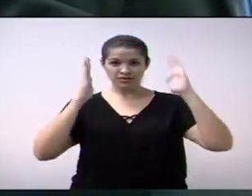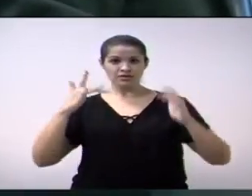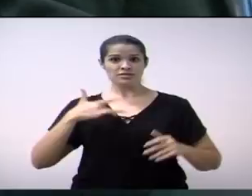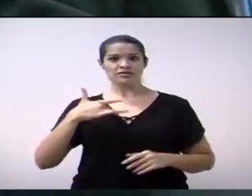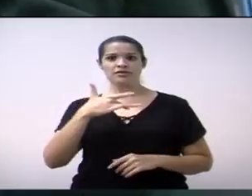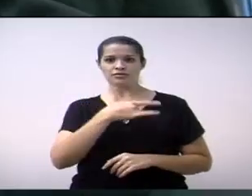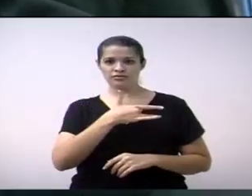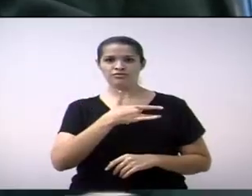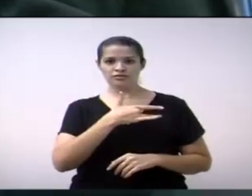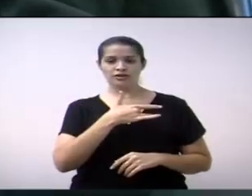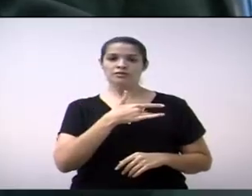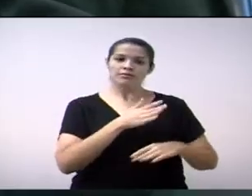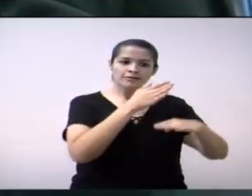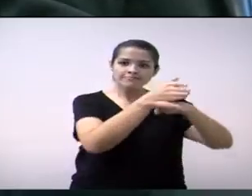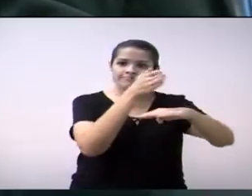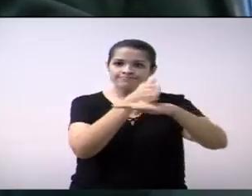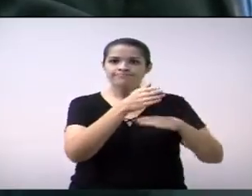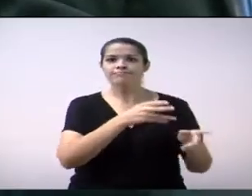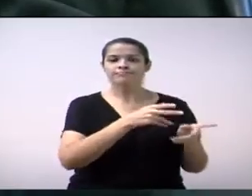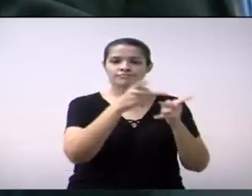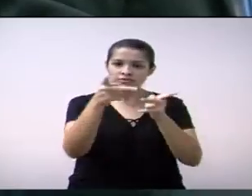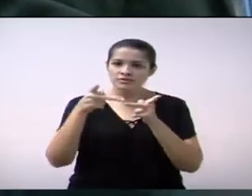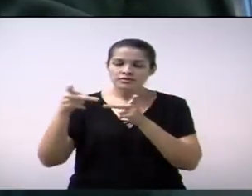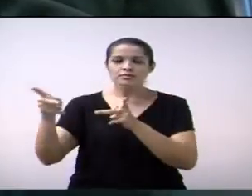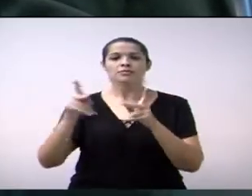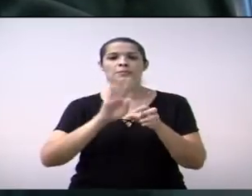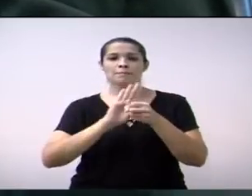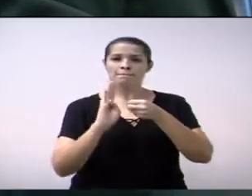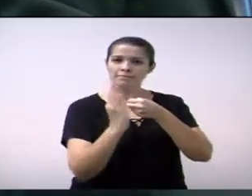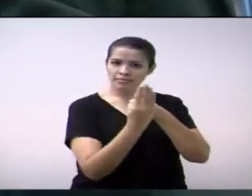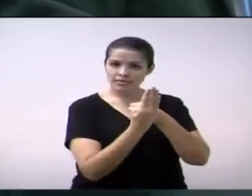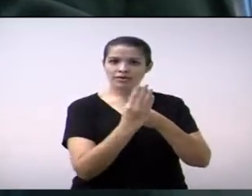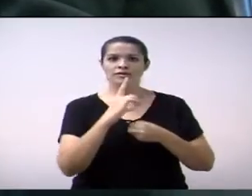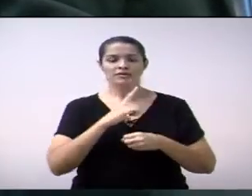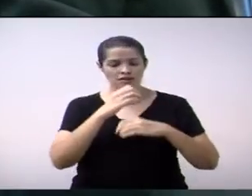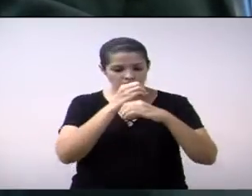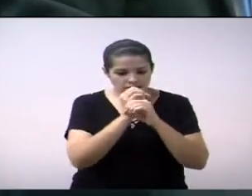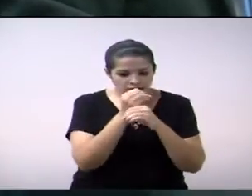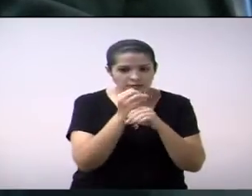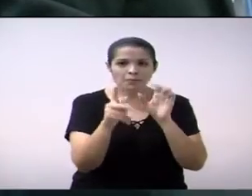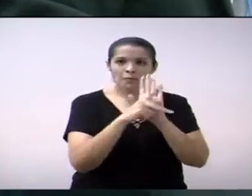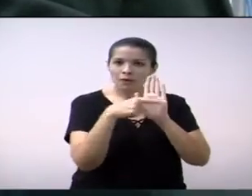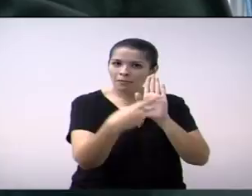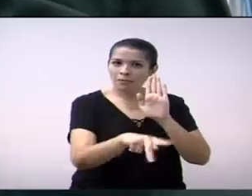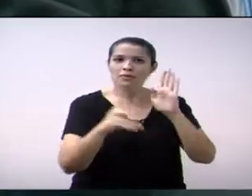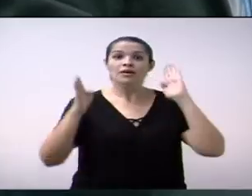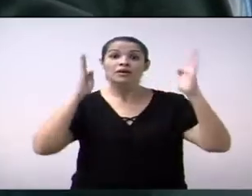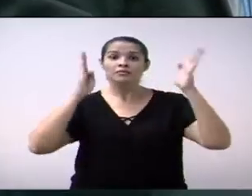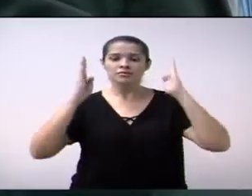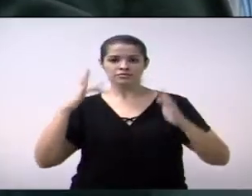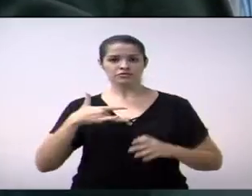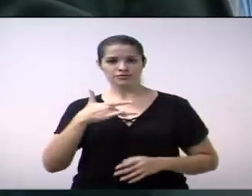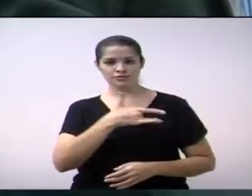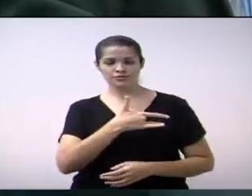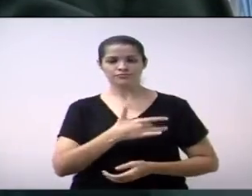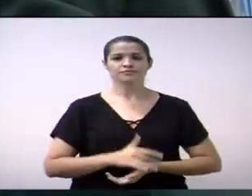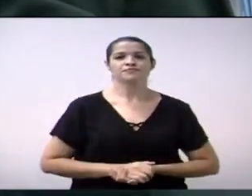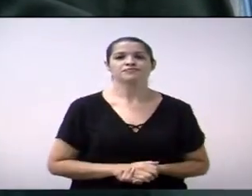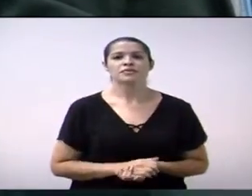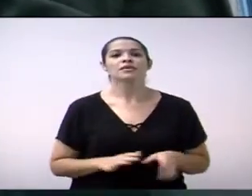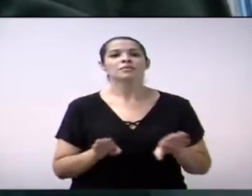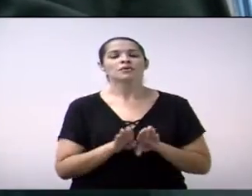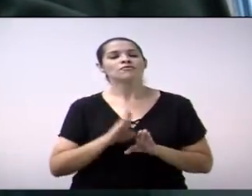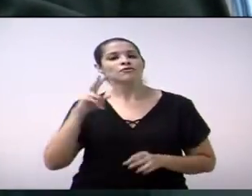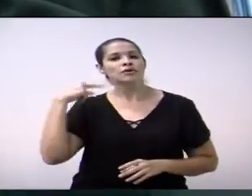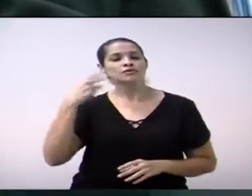médicos básicos para toda a população paulinense. De número 146, vereador Marcelo D2, propondo ao Executivo, junto ao